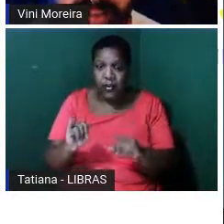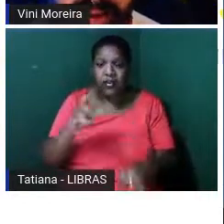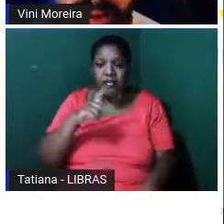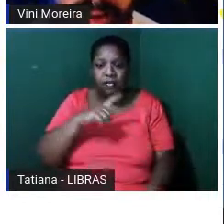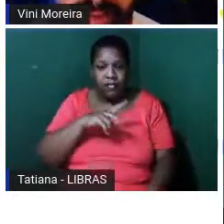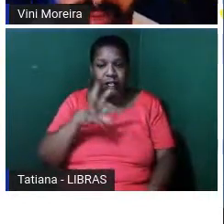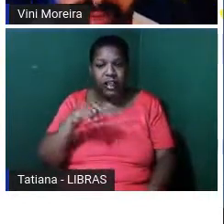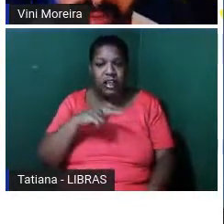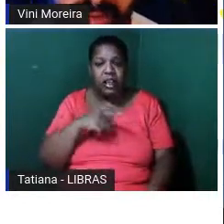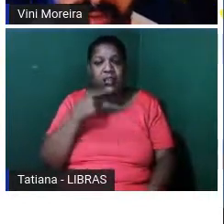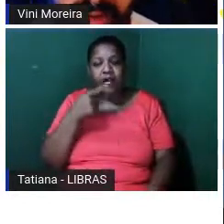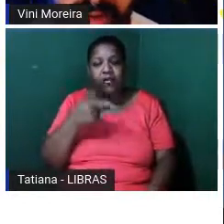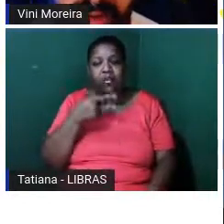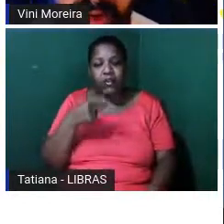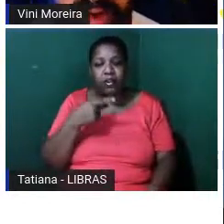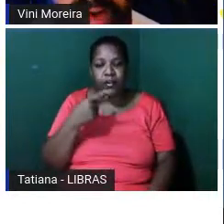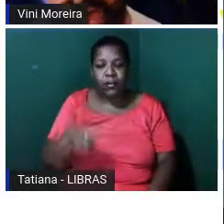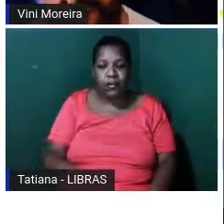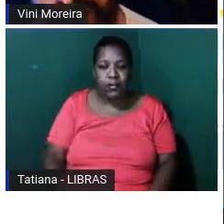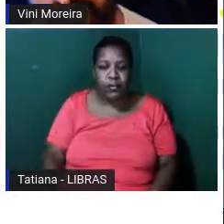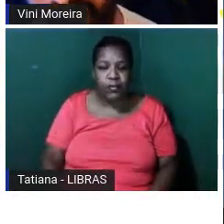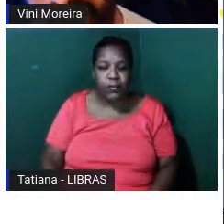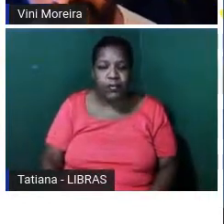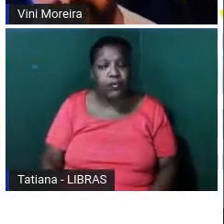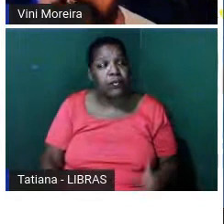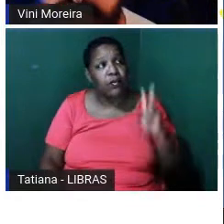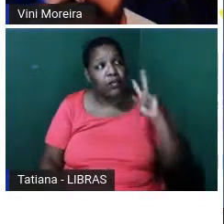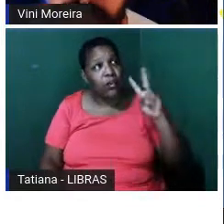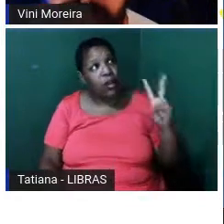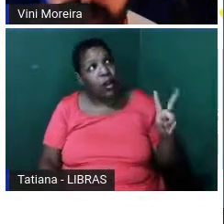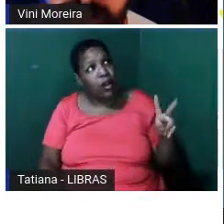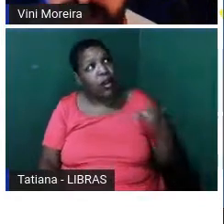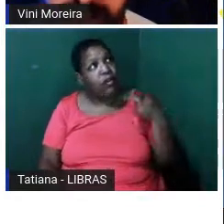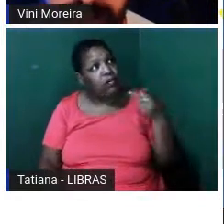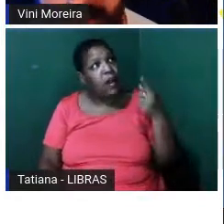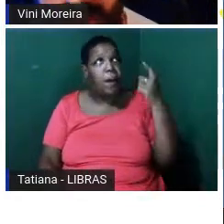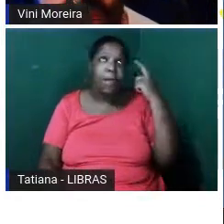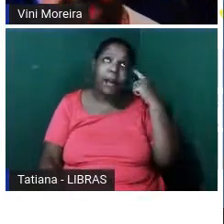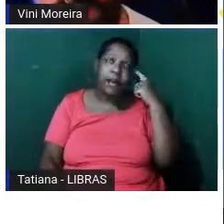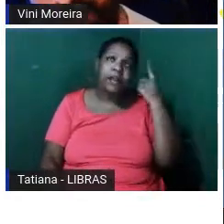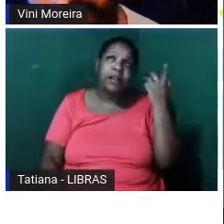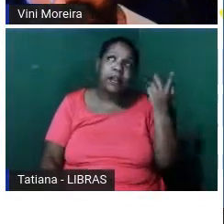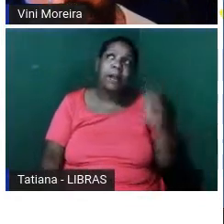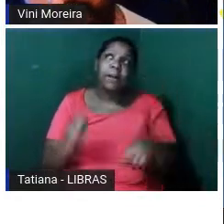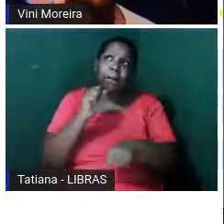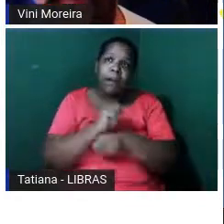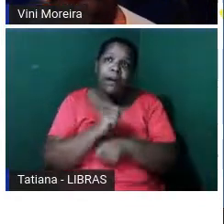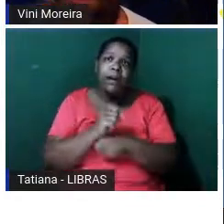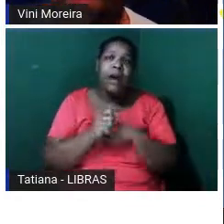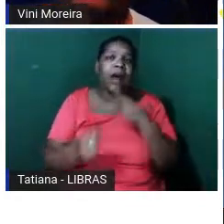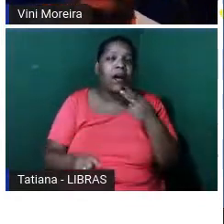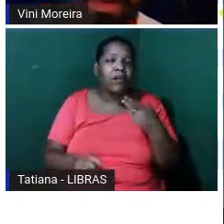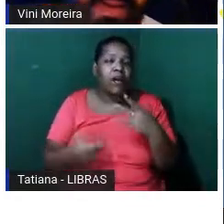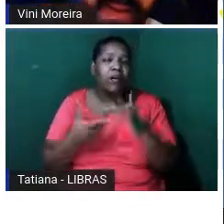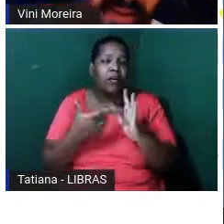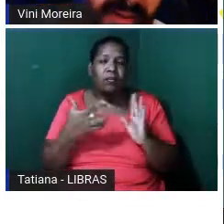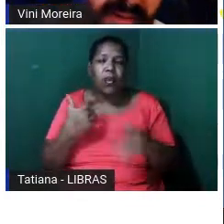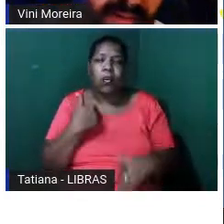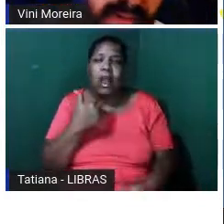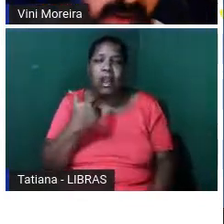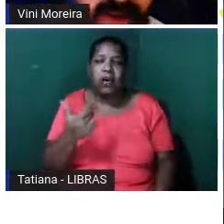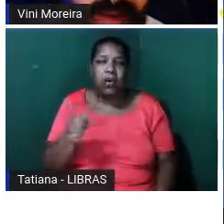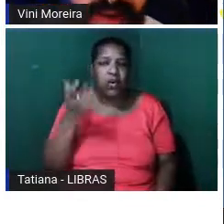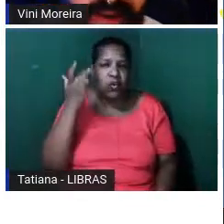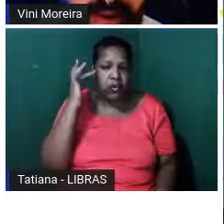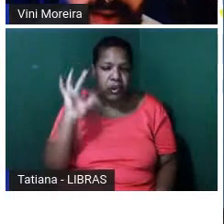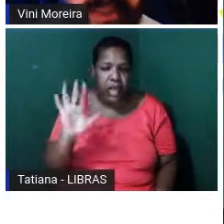ele falando e ele olha ele fala ele para pensa fala um pouco mais